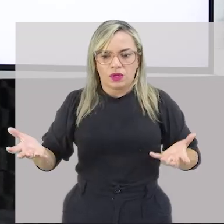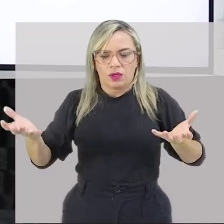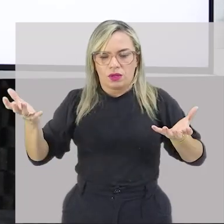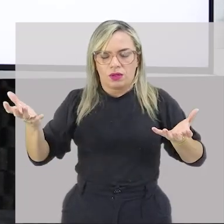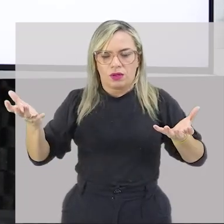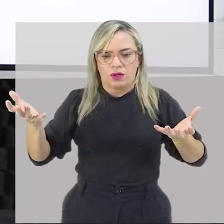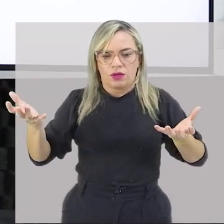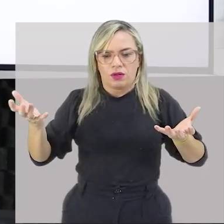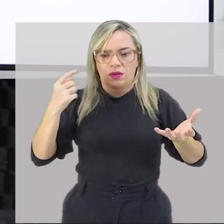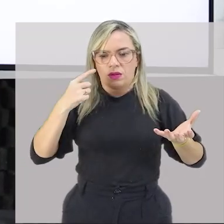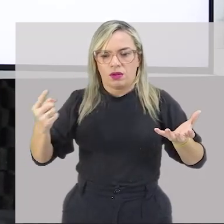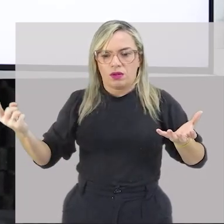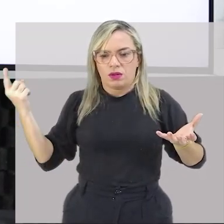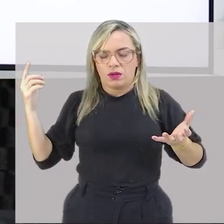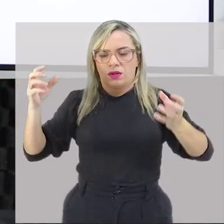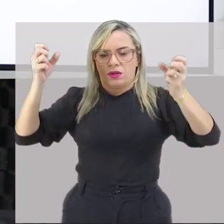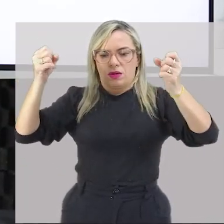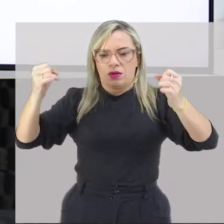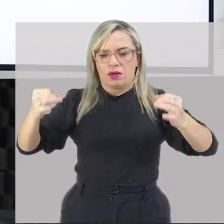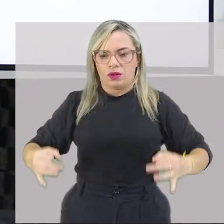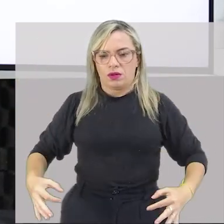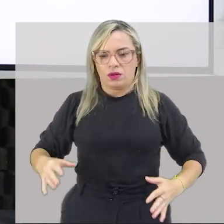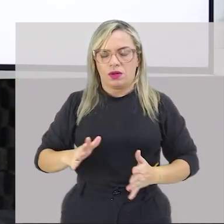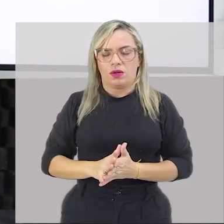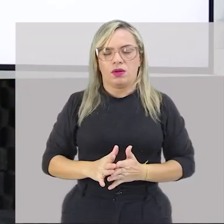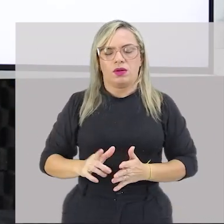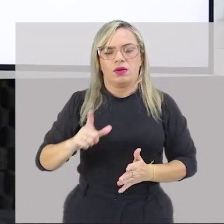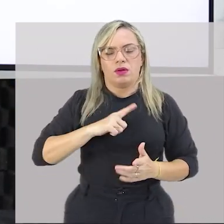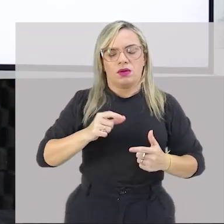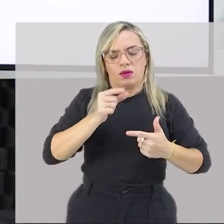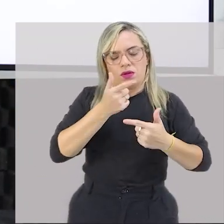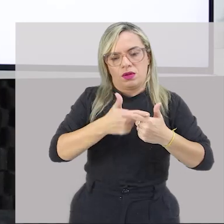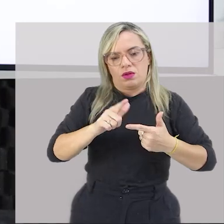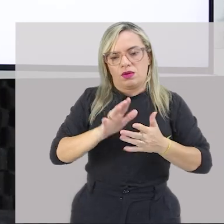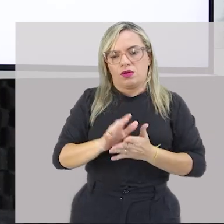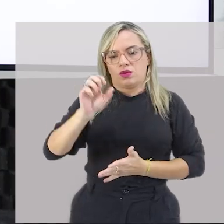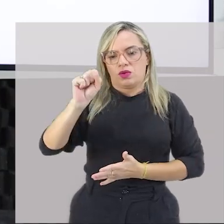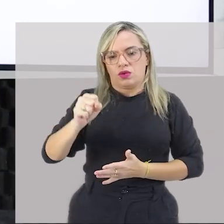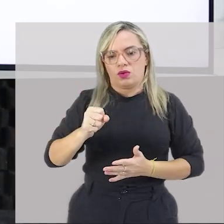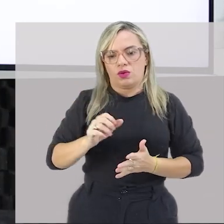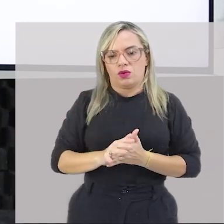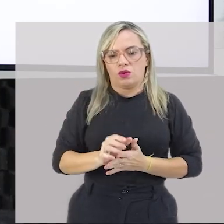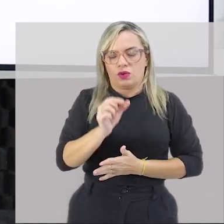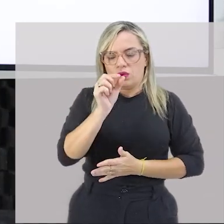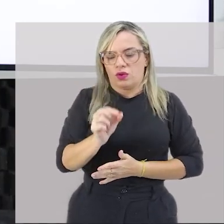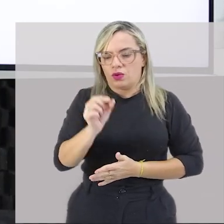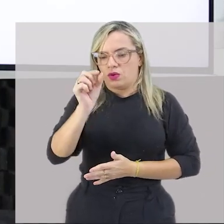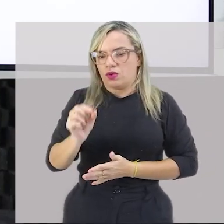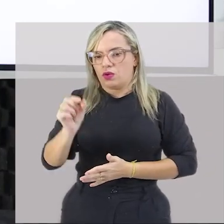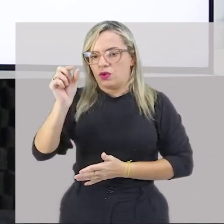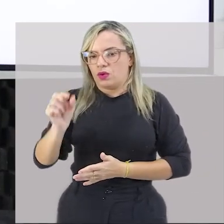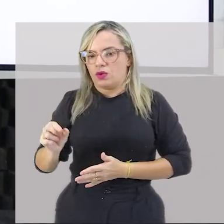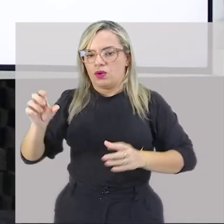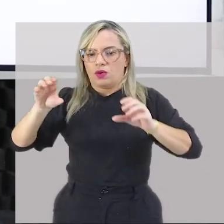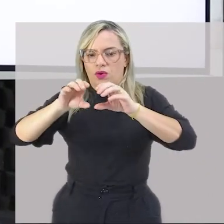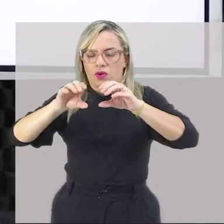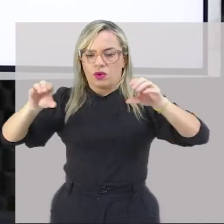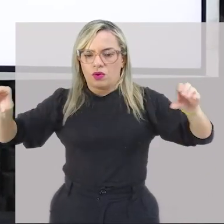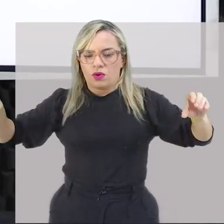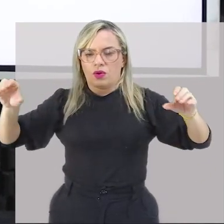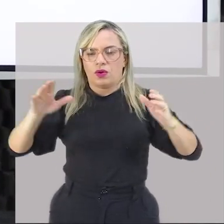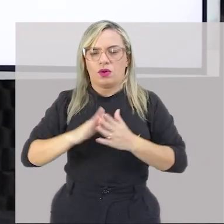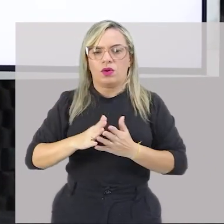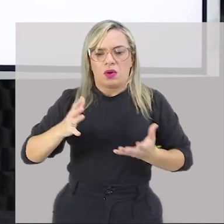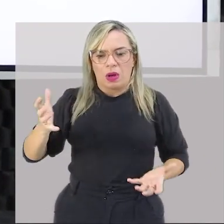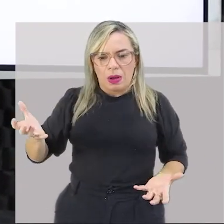Ah, beleza. Então tá aí, ó, aí tá explicado. Tem as marcações, tá? E essa barra ela deve ser muito